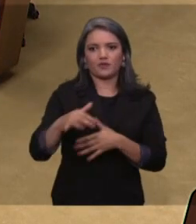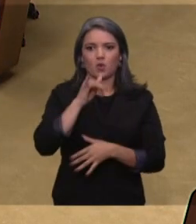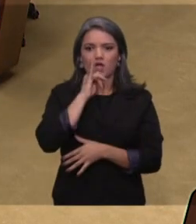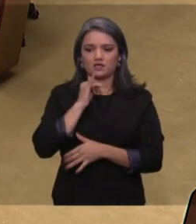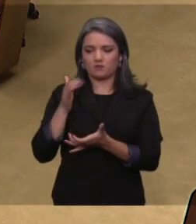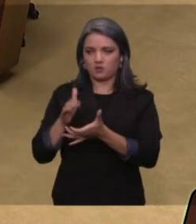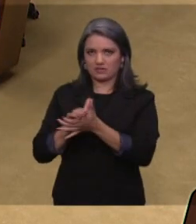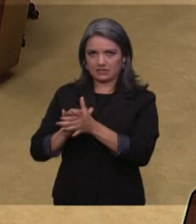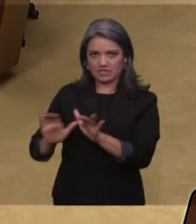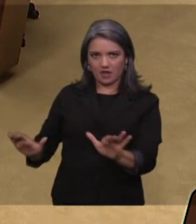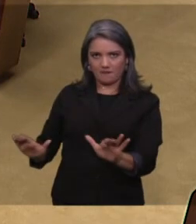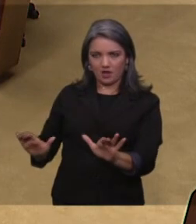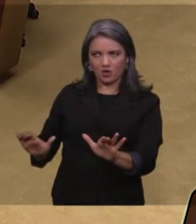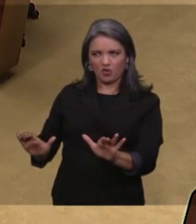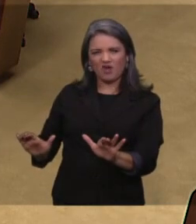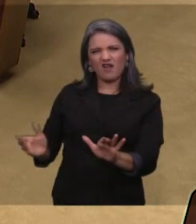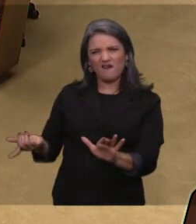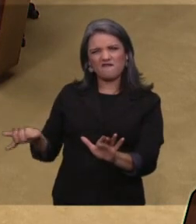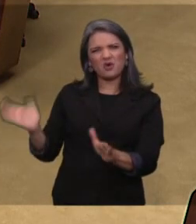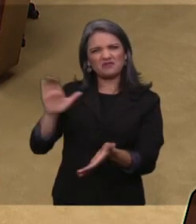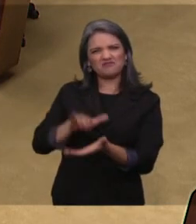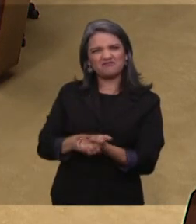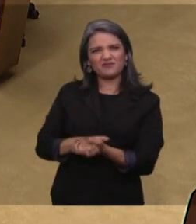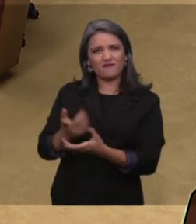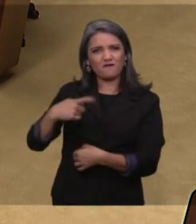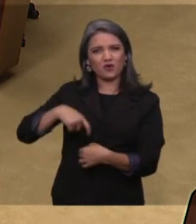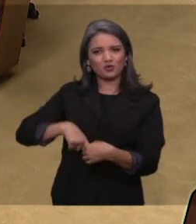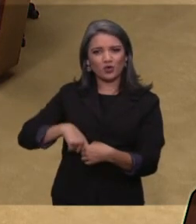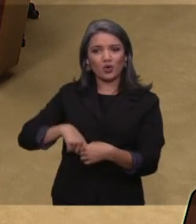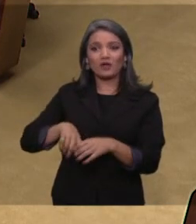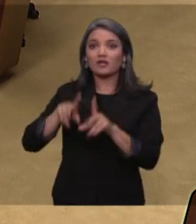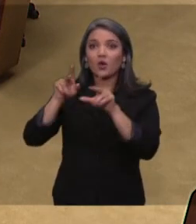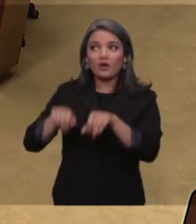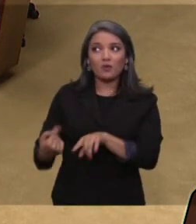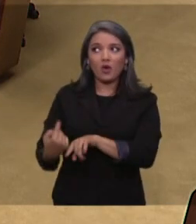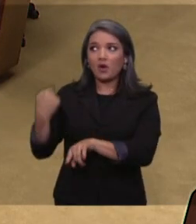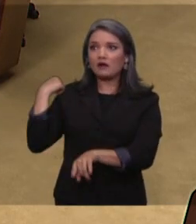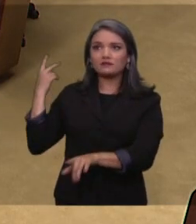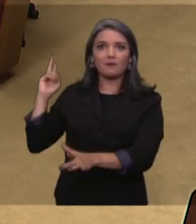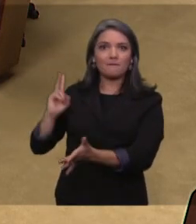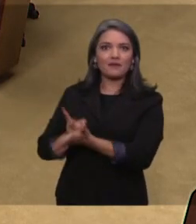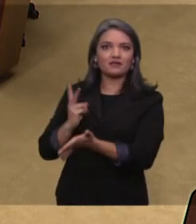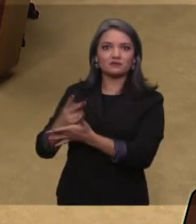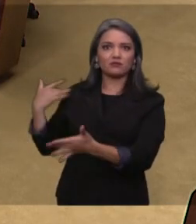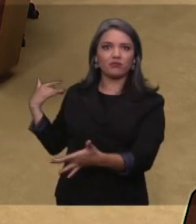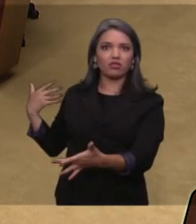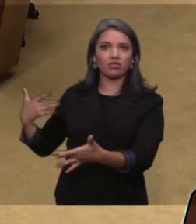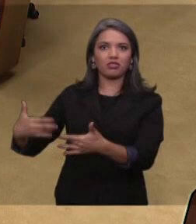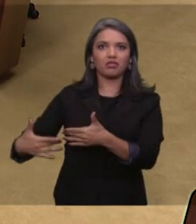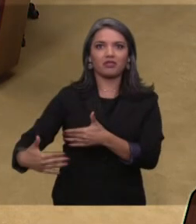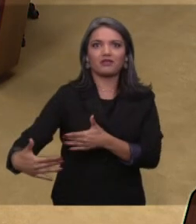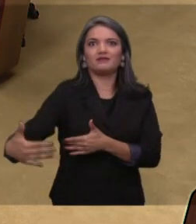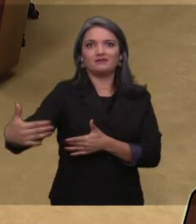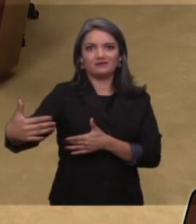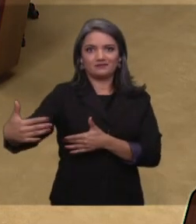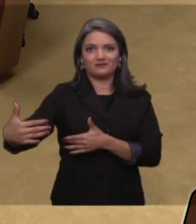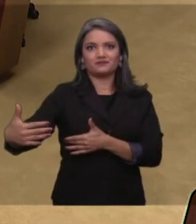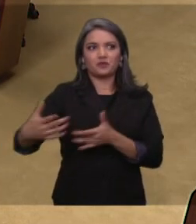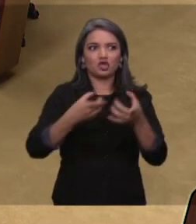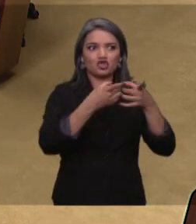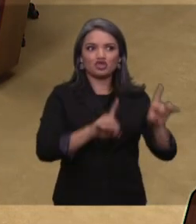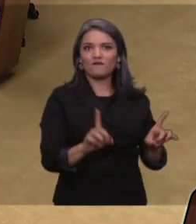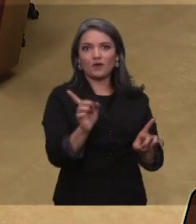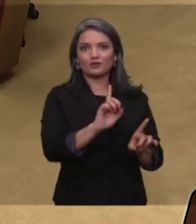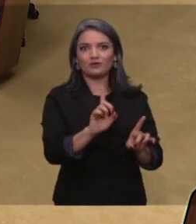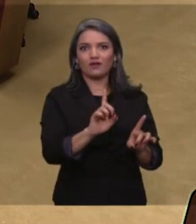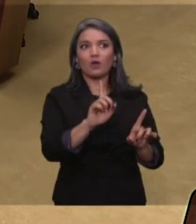e retorna ao casamento, retorna ao efeito anterior. Permite-me. E a grande questão é, se há duas possibilidades,